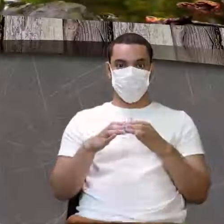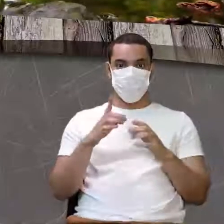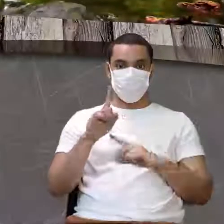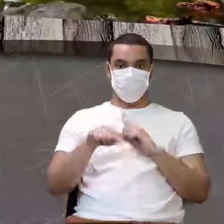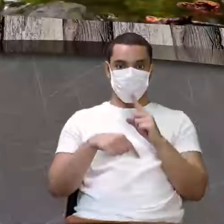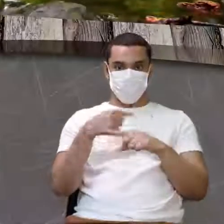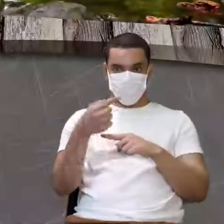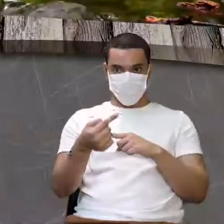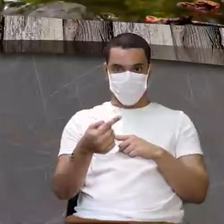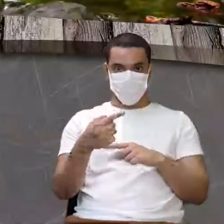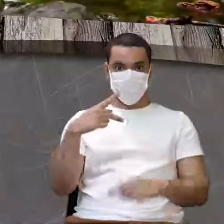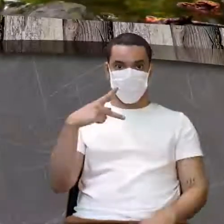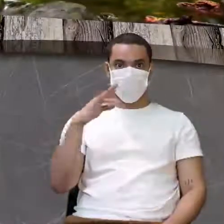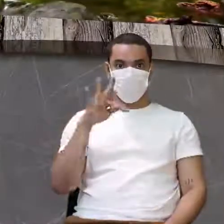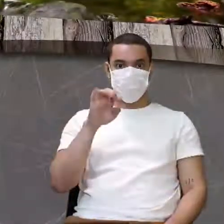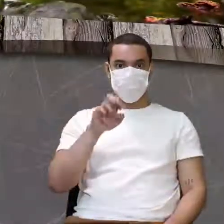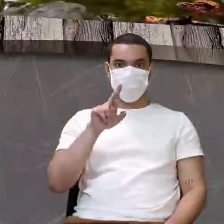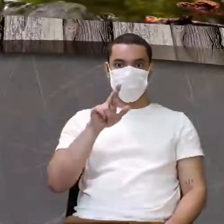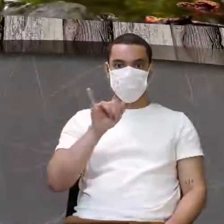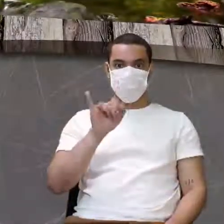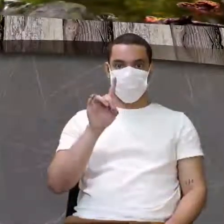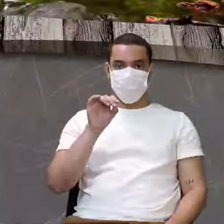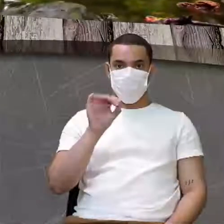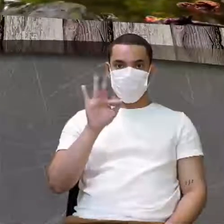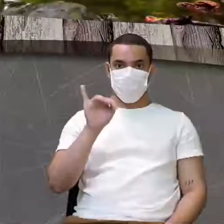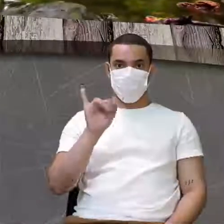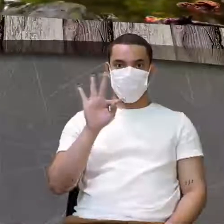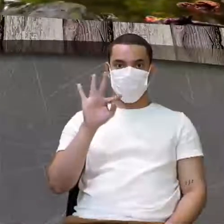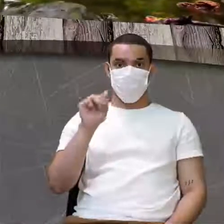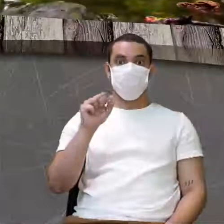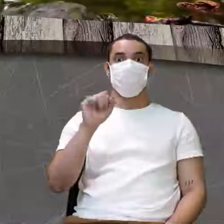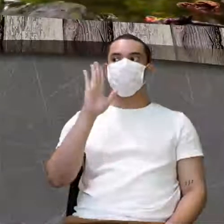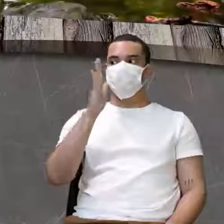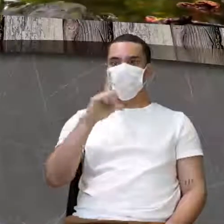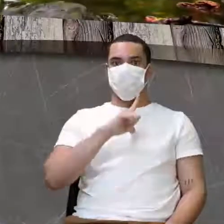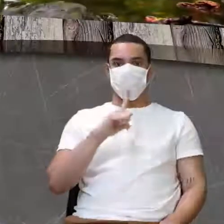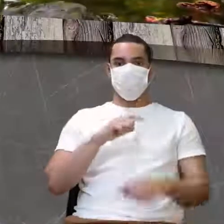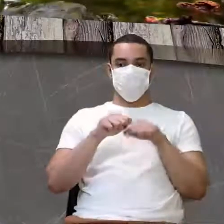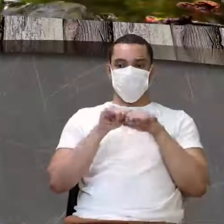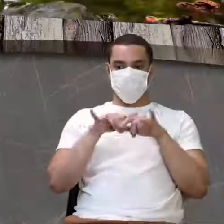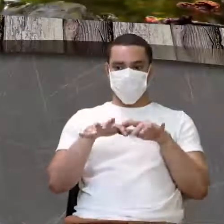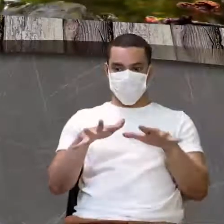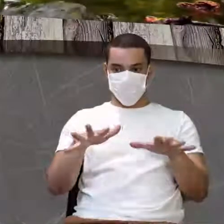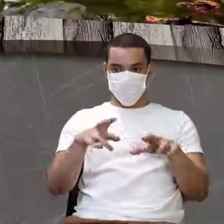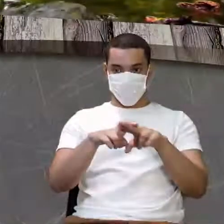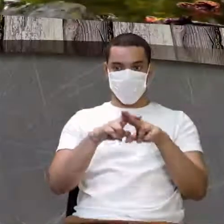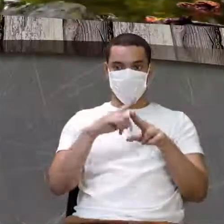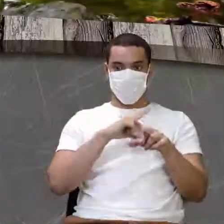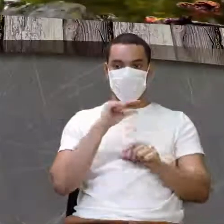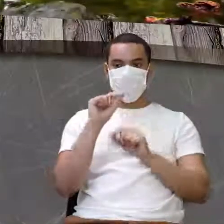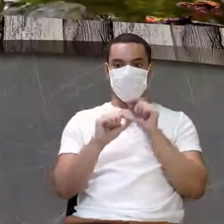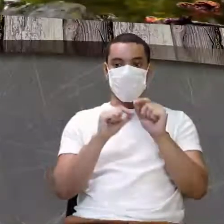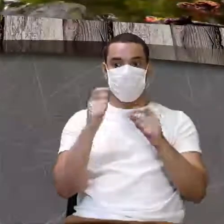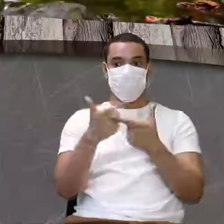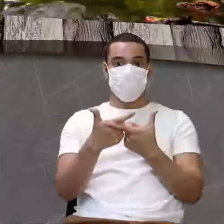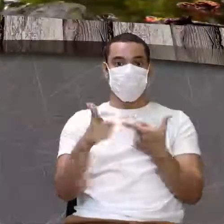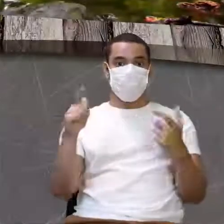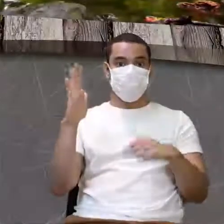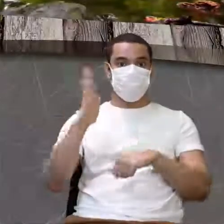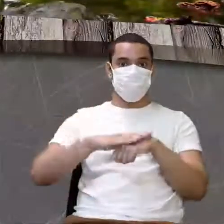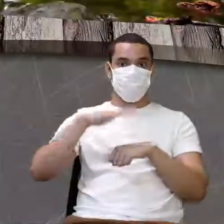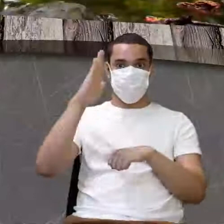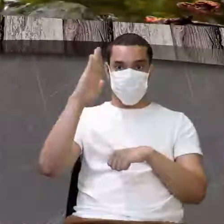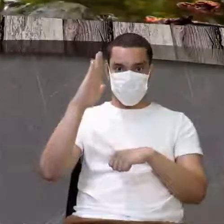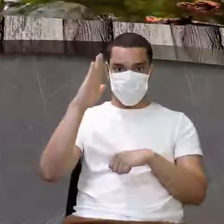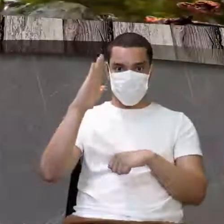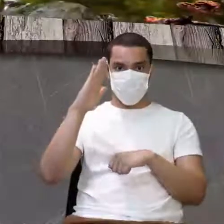nas pteridófitas, já surgem os vasos condutores. Então, elas vão ter um porte maior.